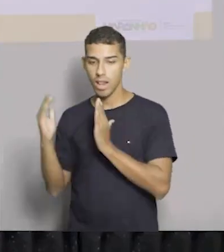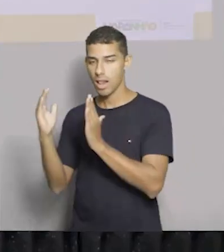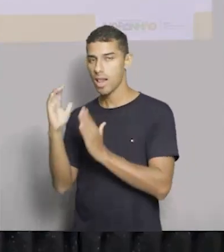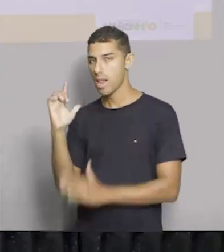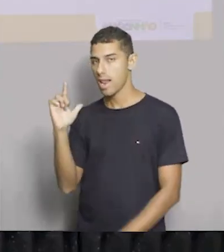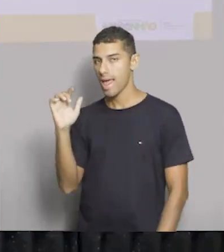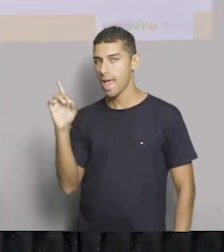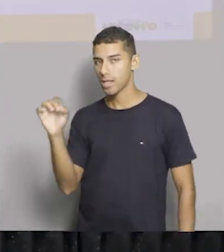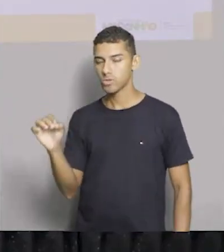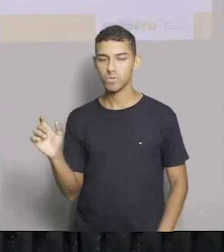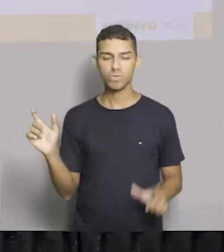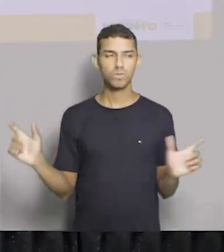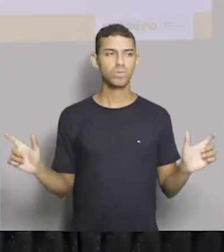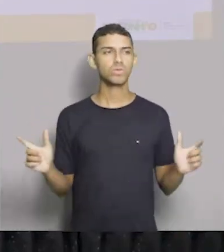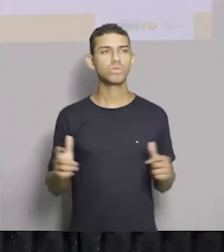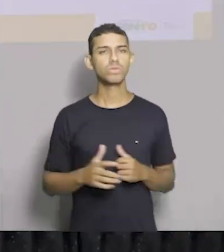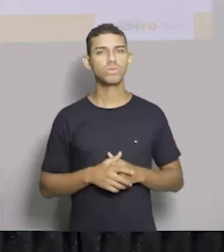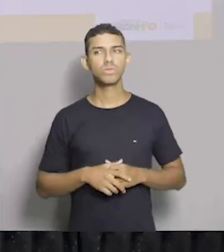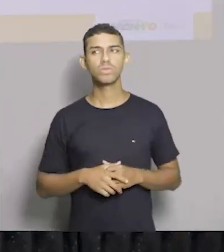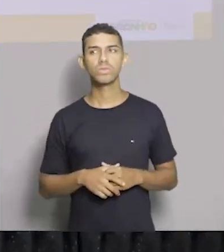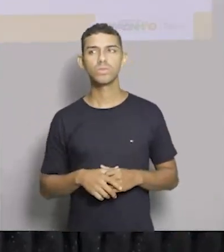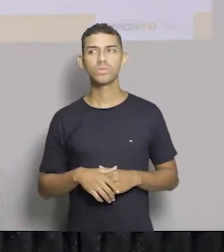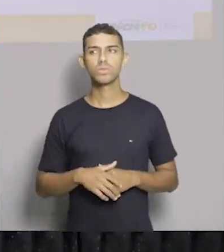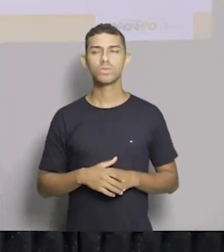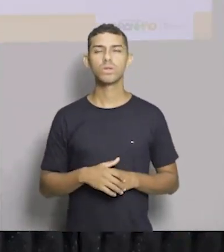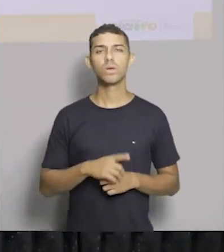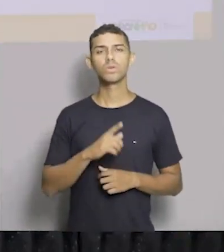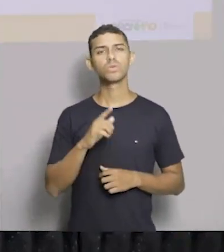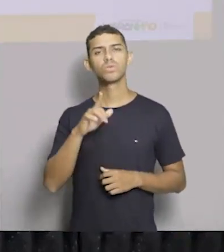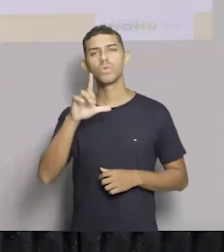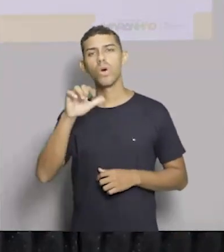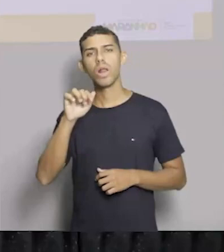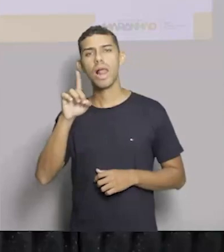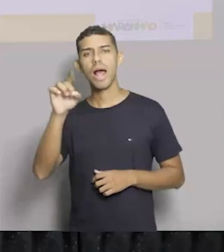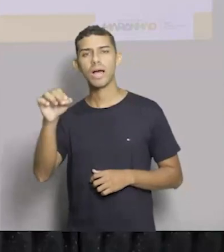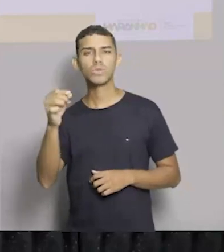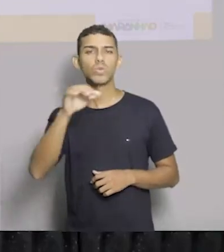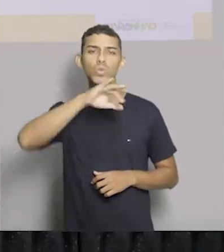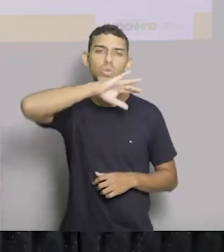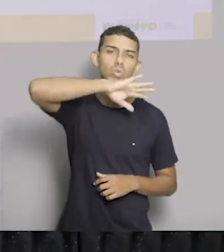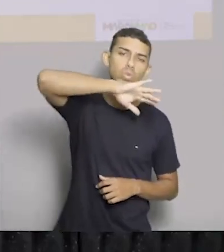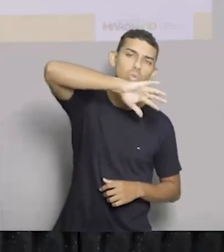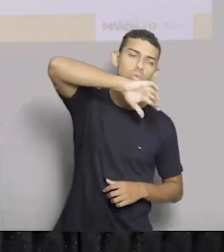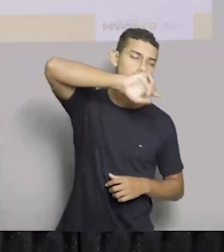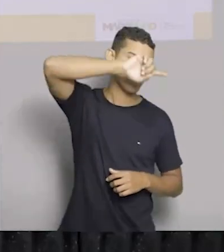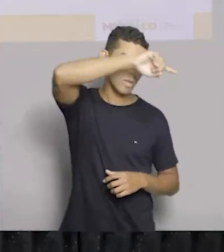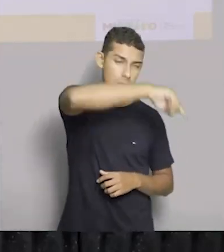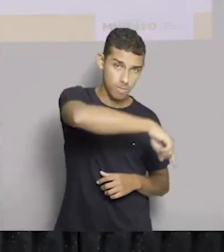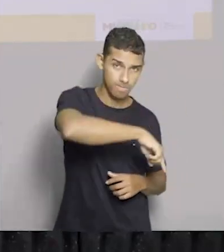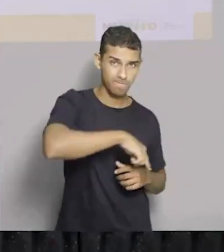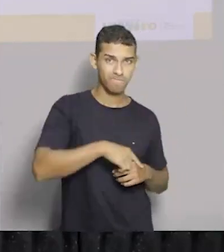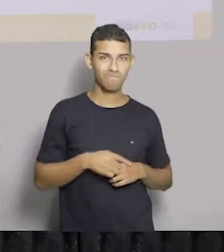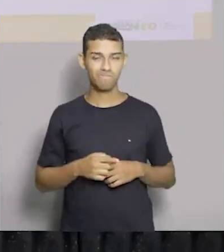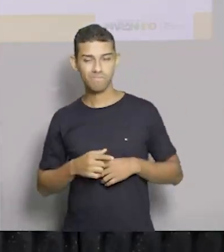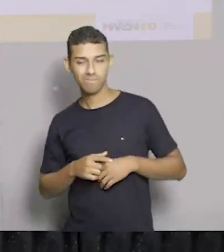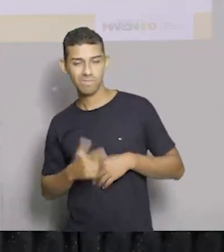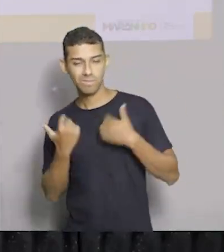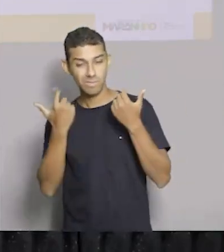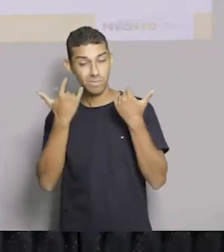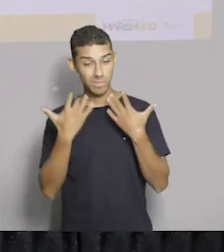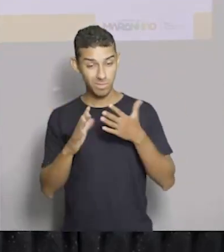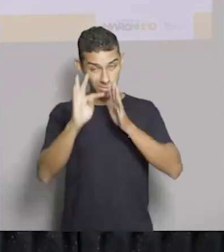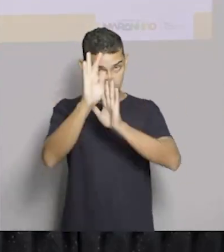bom? Então, é como se eu pensasse no lado negativo, tá bom? Mas vamos para o texto. Olha que o texto está falando